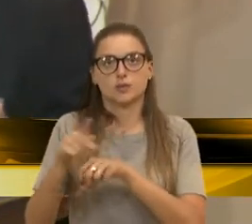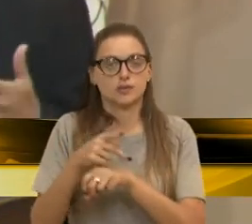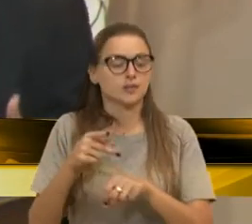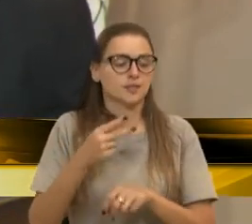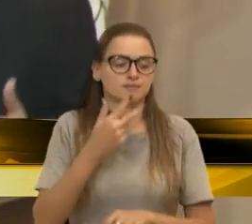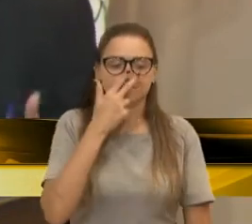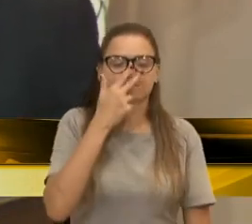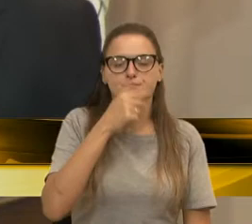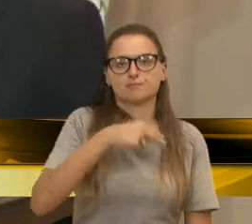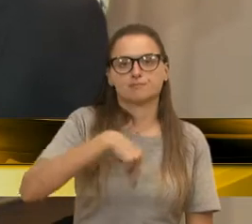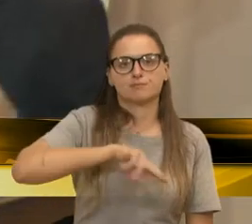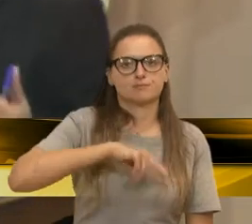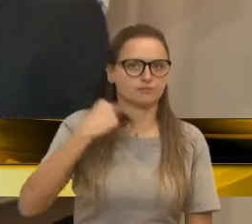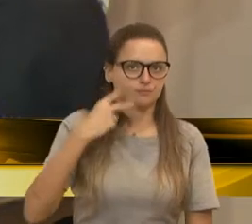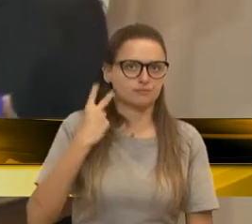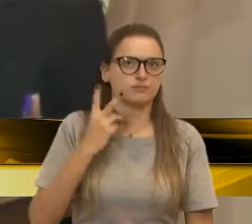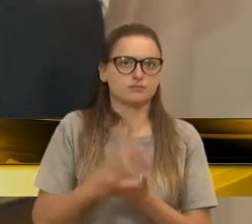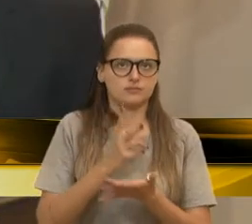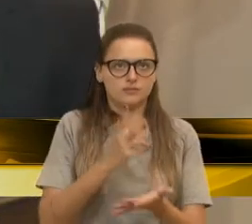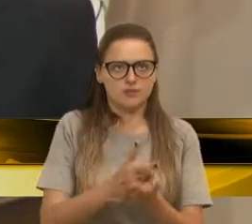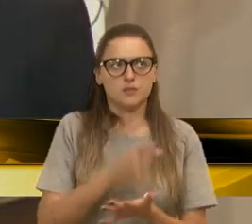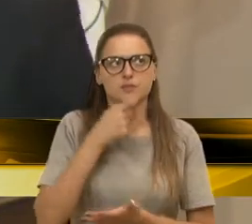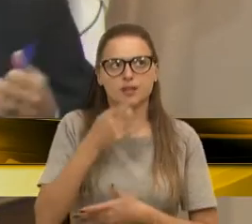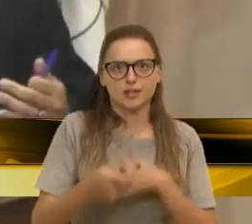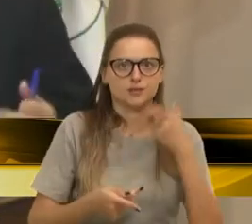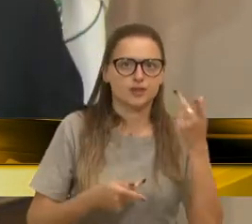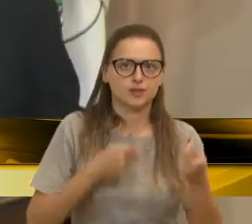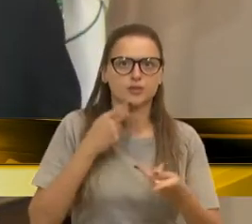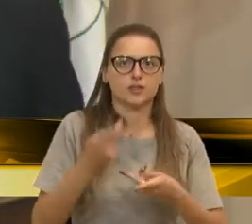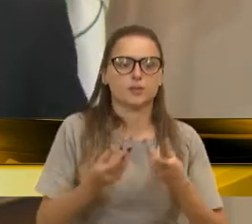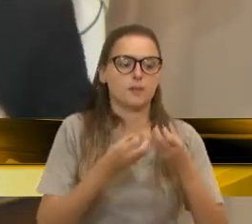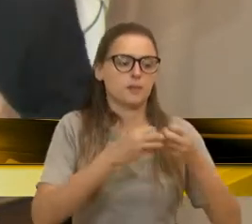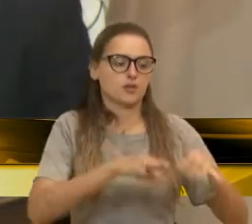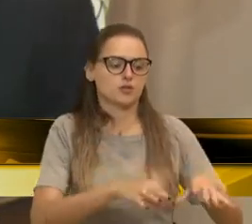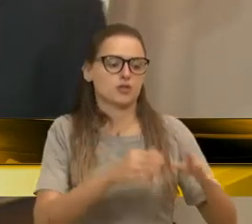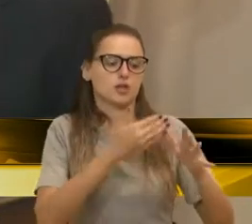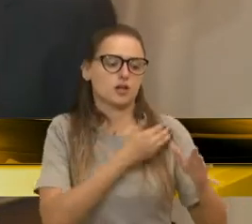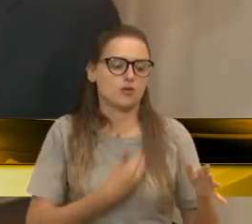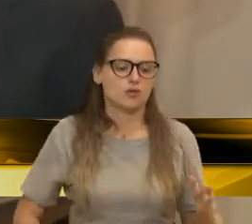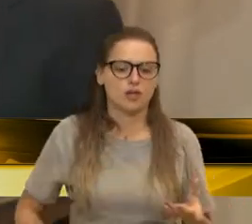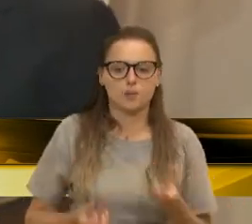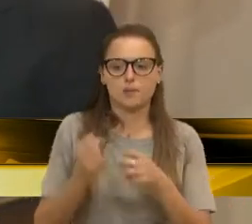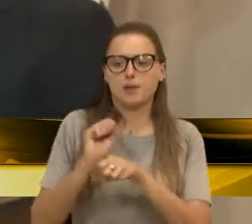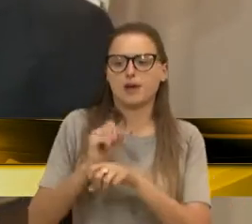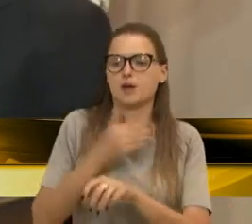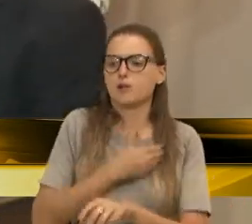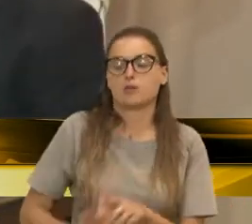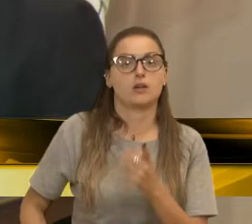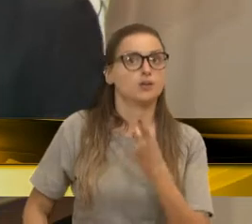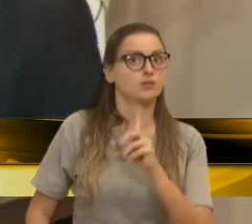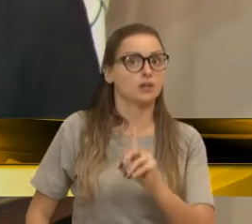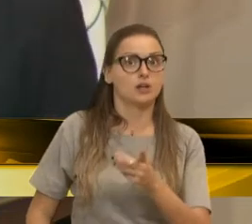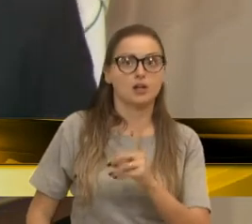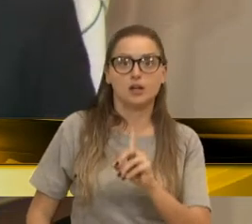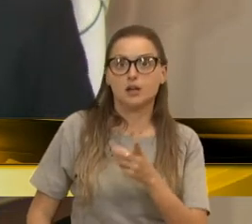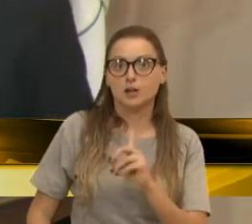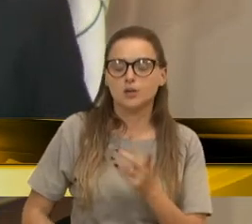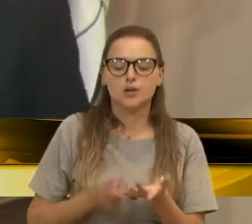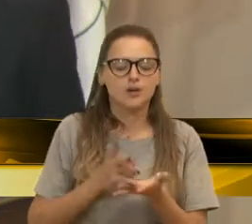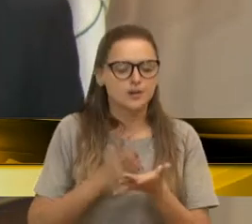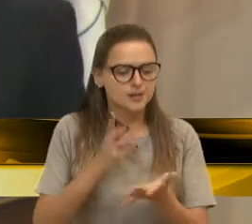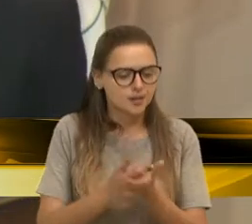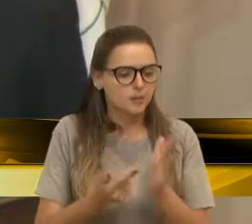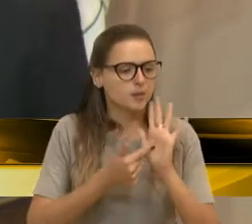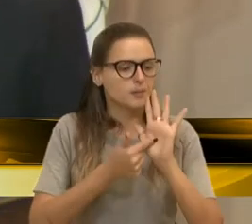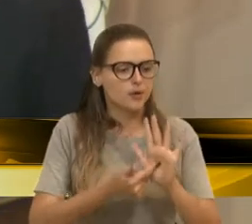sempre falando para prejudicar A ou B, ou prejudicar o governo, ou paralisar o governo, mas não. Tudo tem sido trazido com